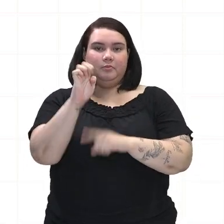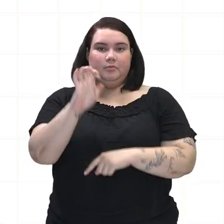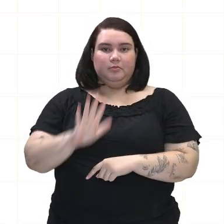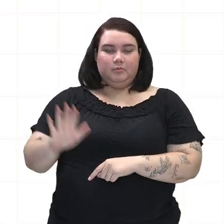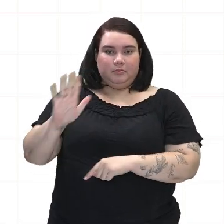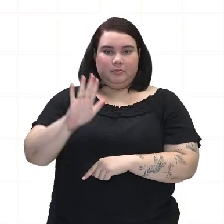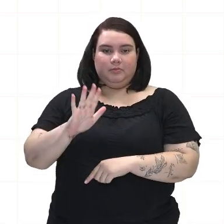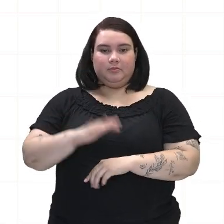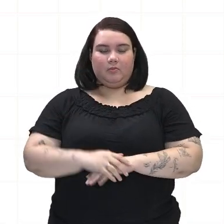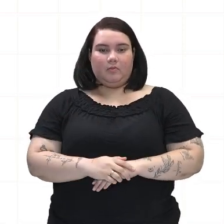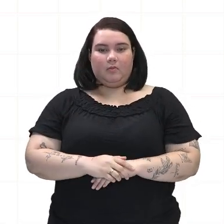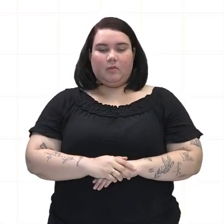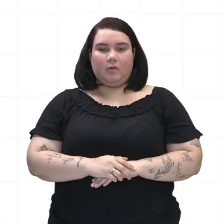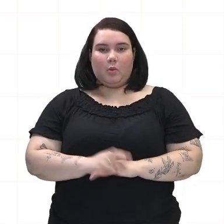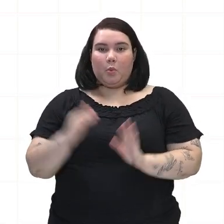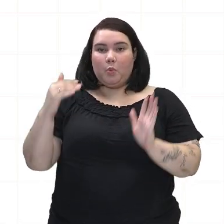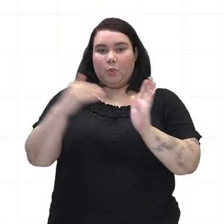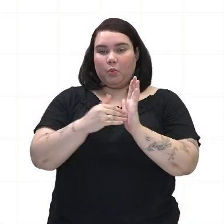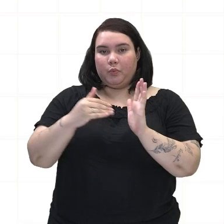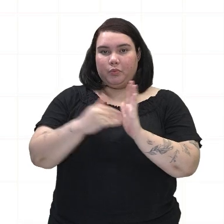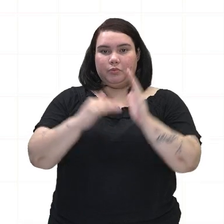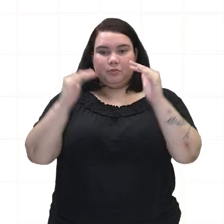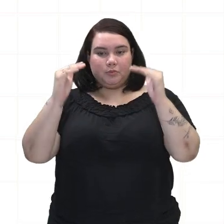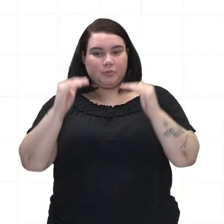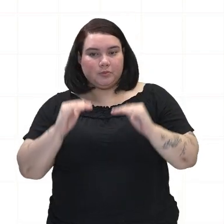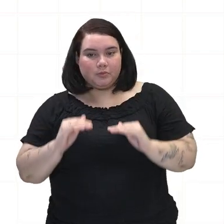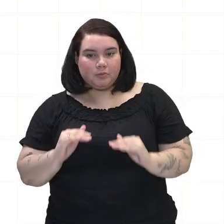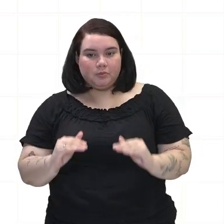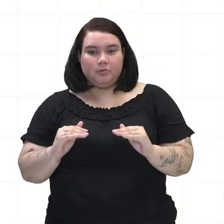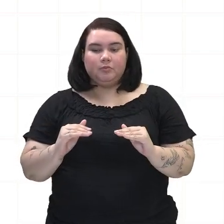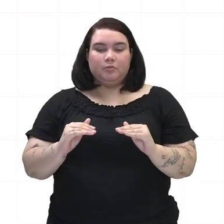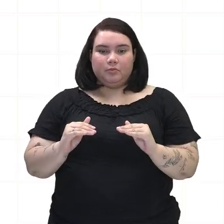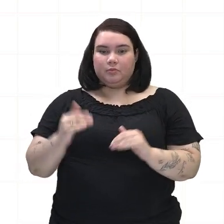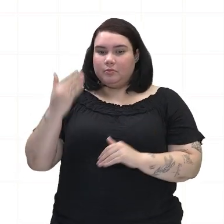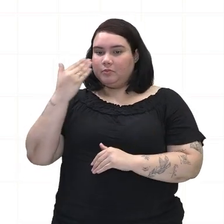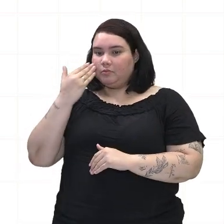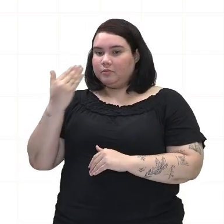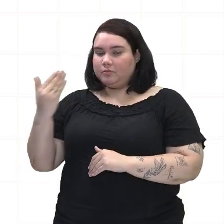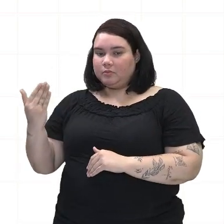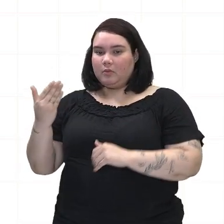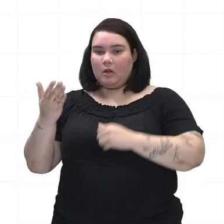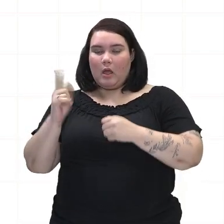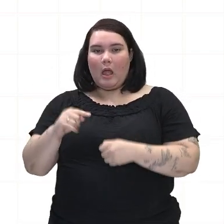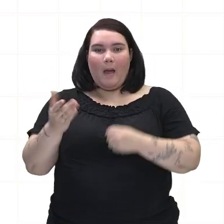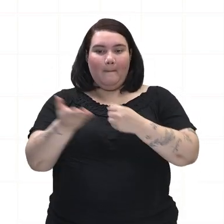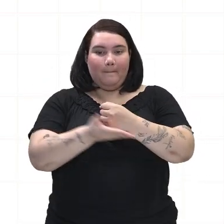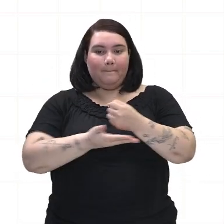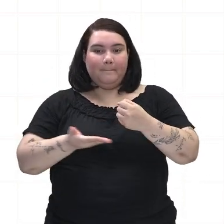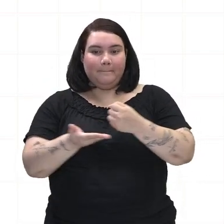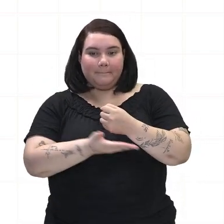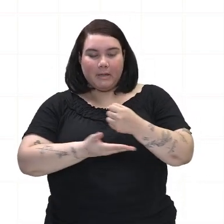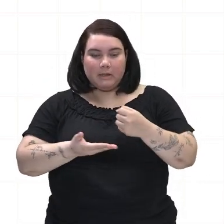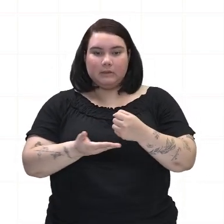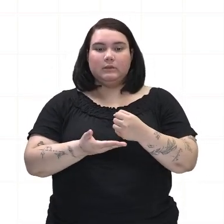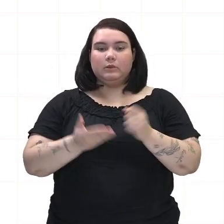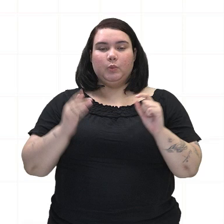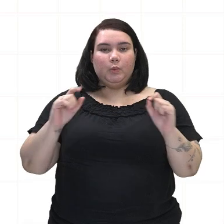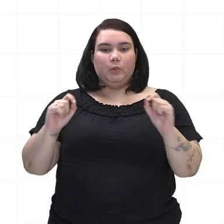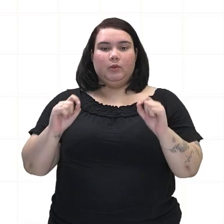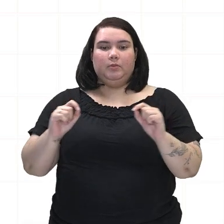homem branco. E abaixo, muito mais abaixo ainda do que os amarelos, na base de tudo, estavam